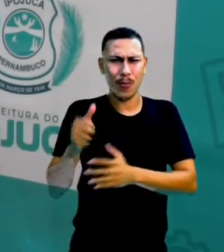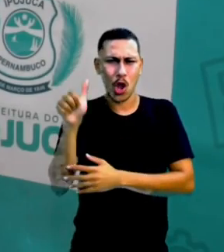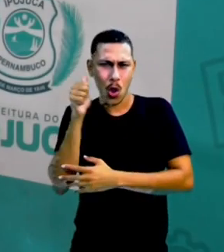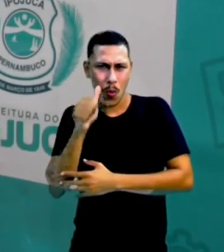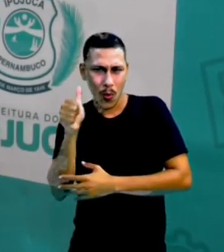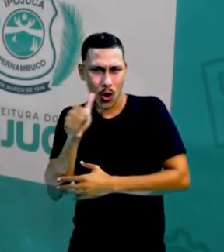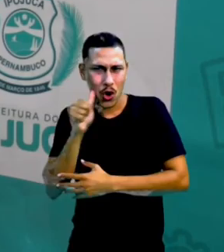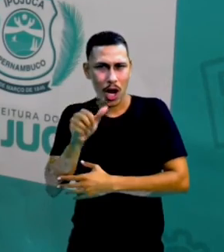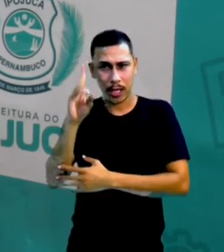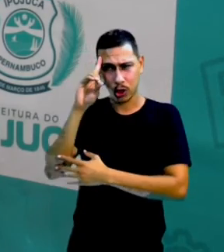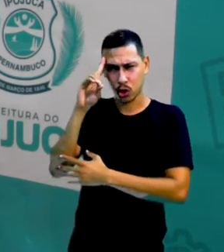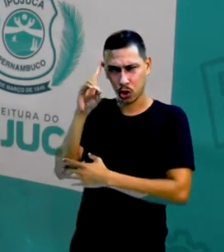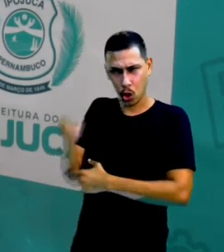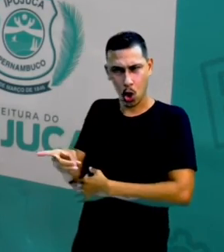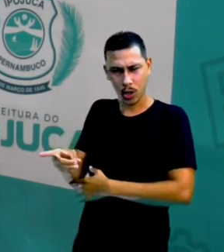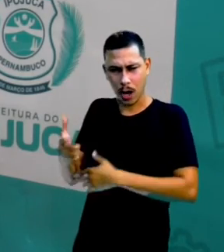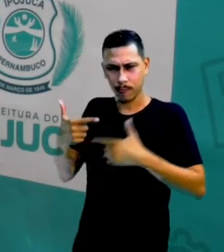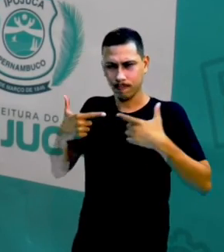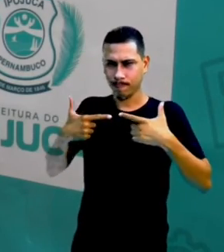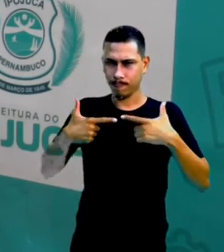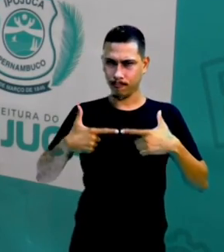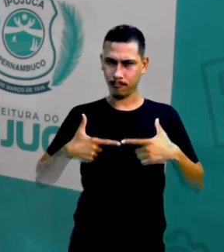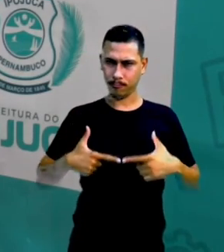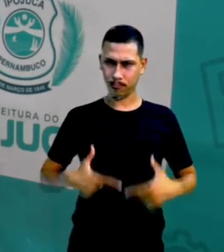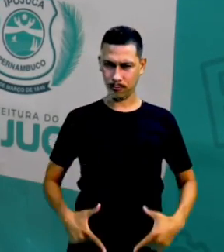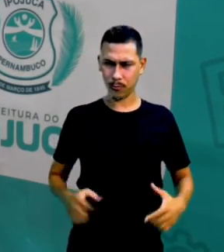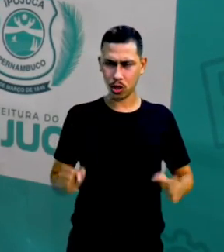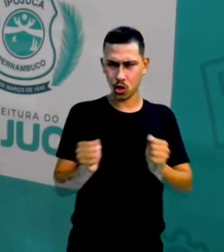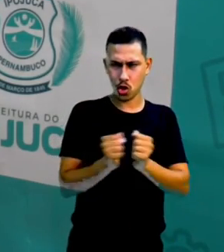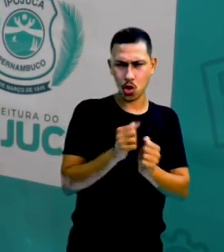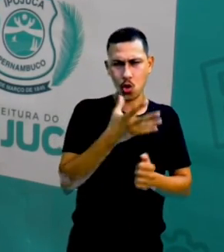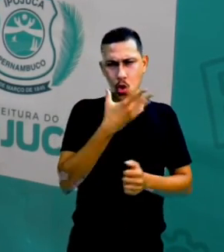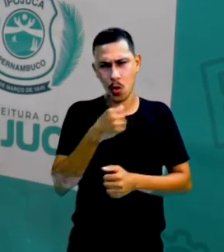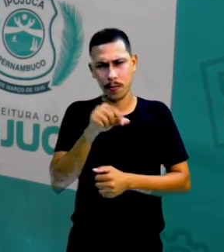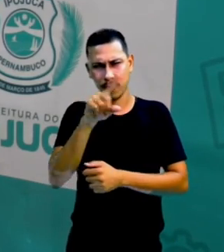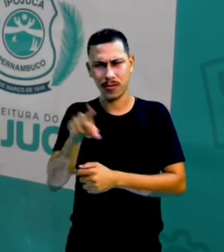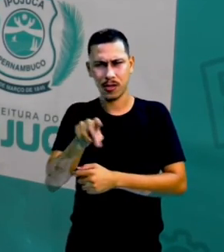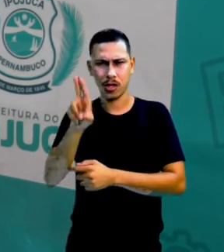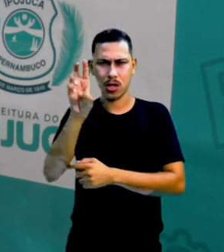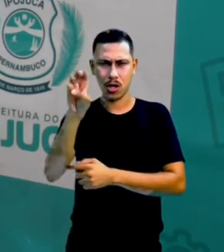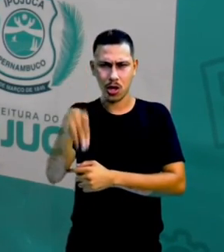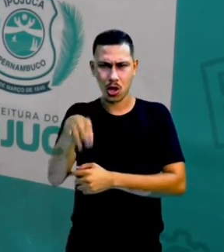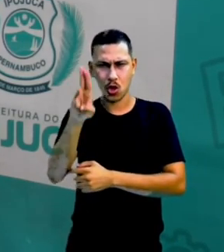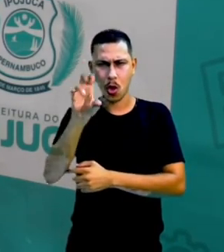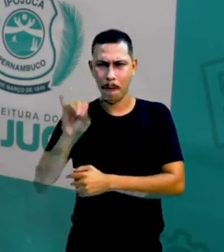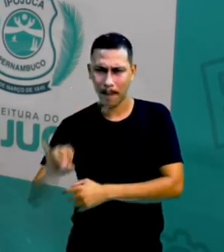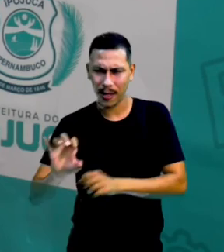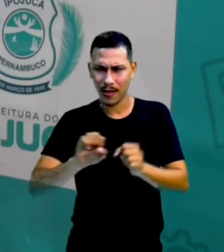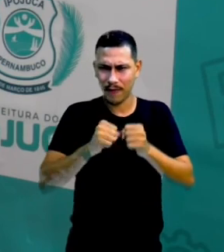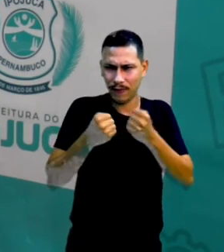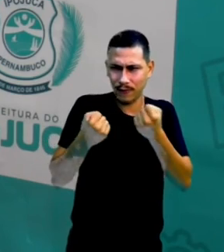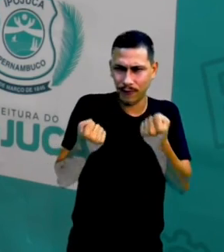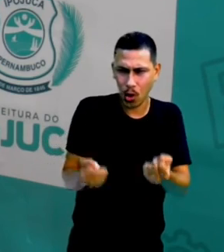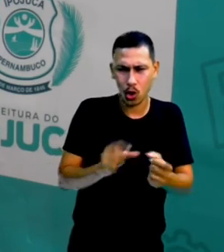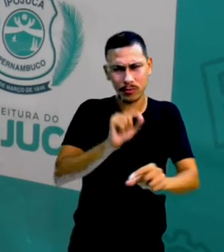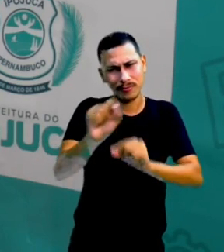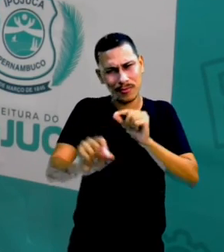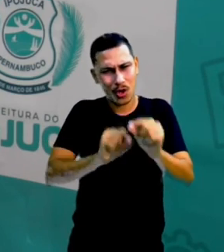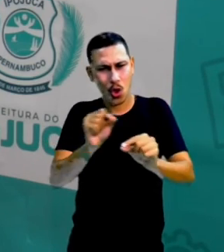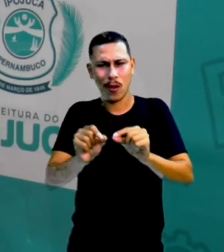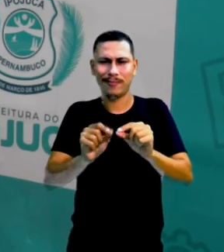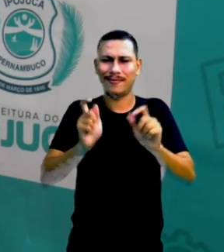ela é dona de uma atitude junto ao guerreiro Zumbi, com a resistência dentro das forças, o que